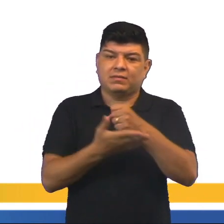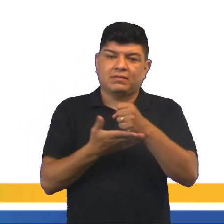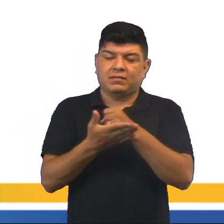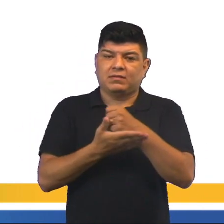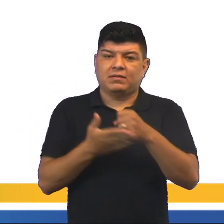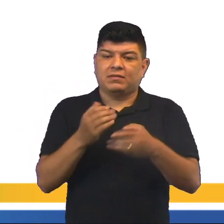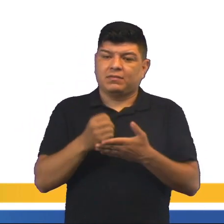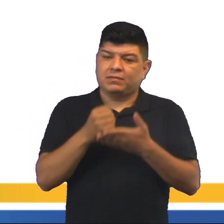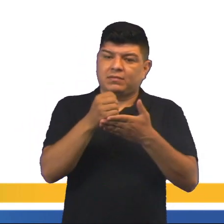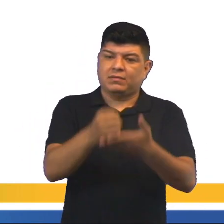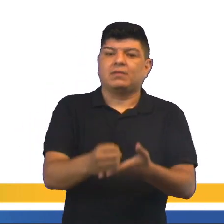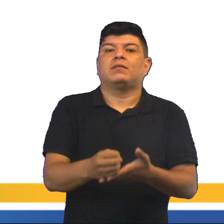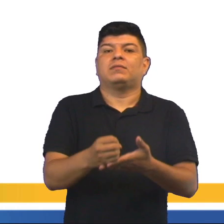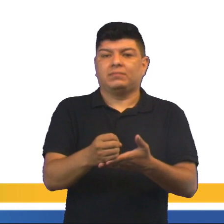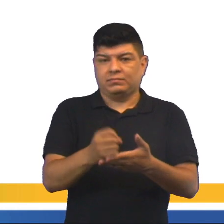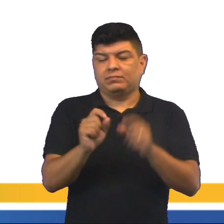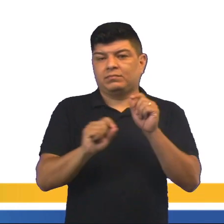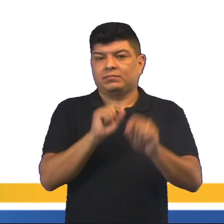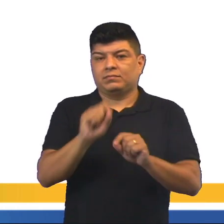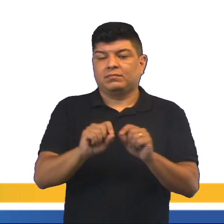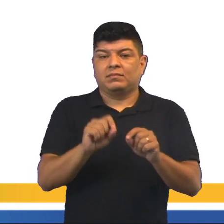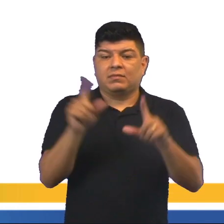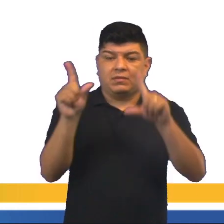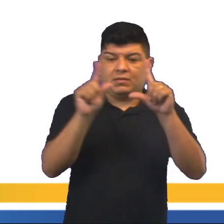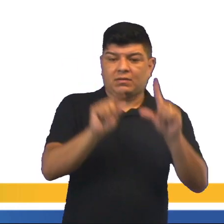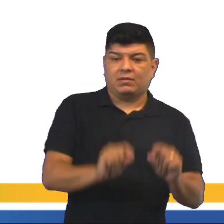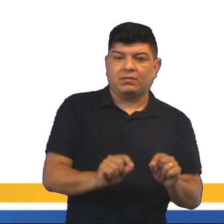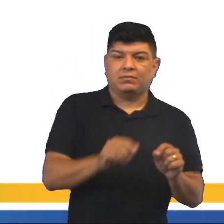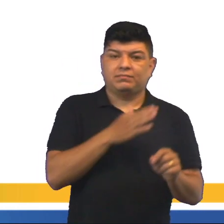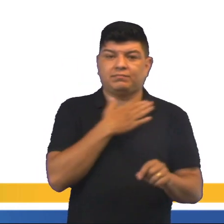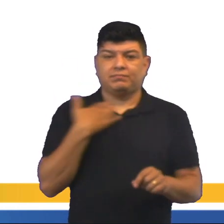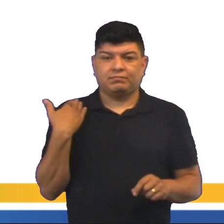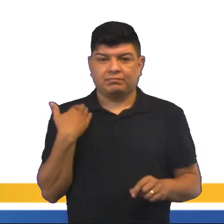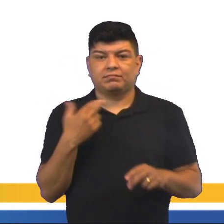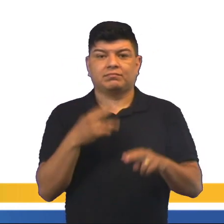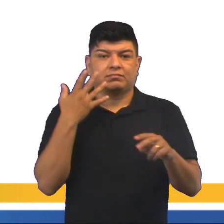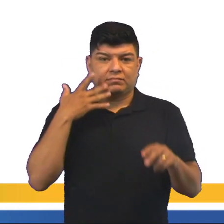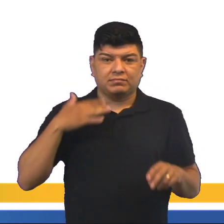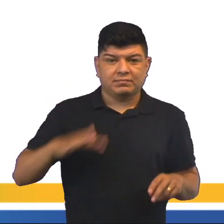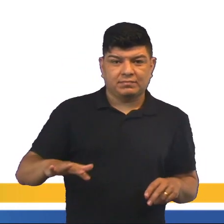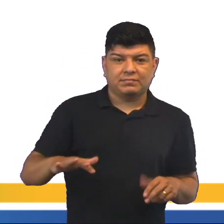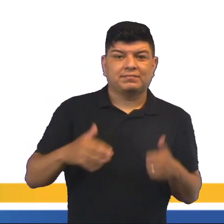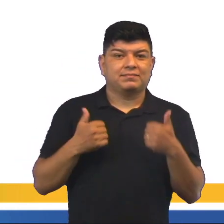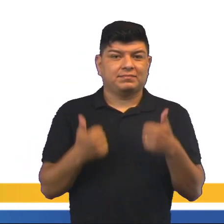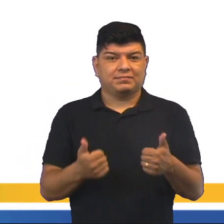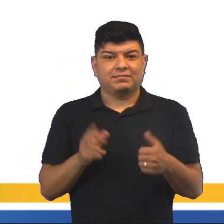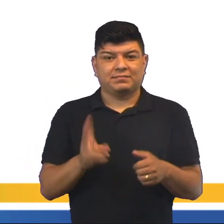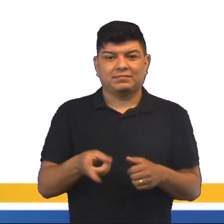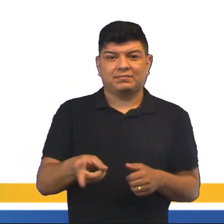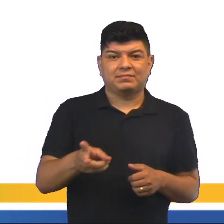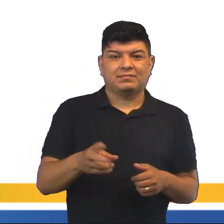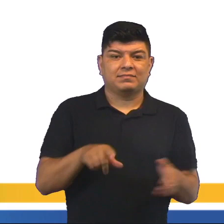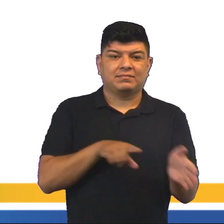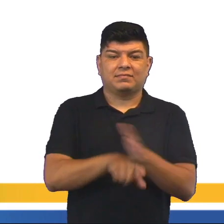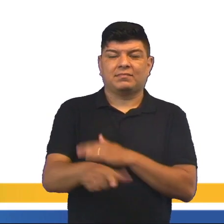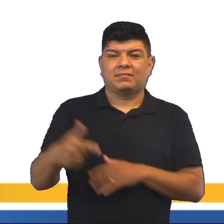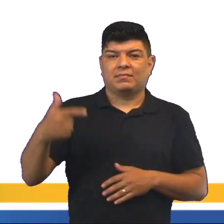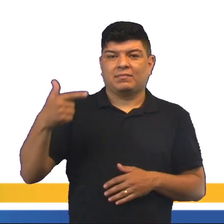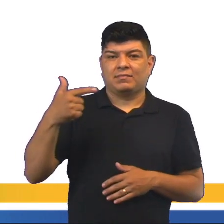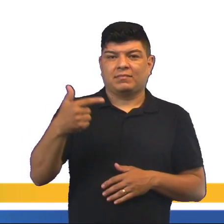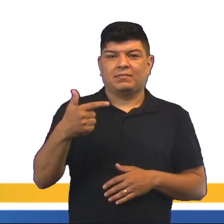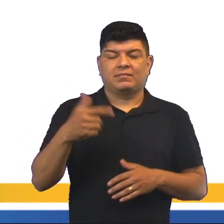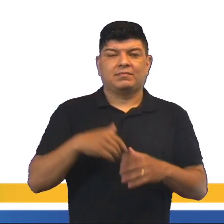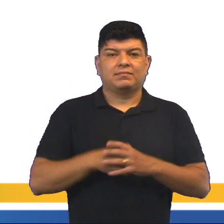favoreceu esse crescimento populacional porque diminuiu aí a mortalidade infantil. Vamos continuar? Vamos para a segunda